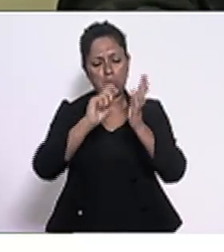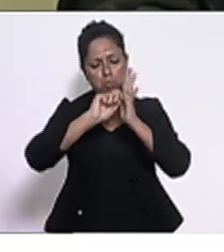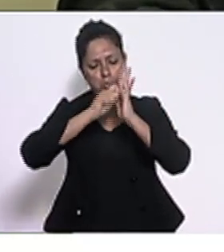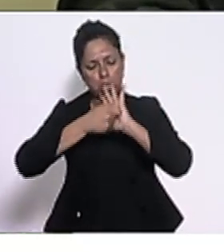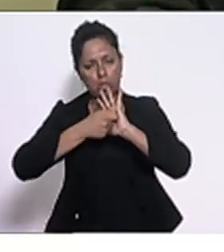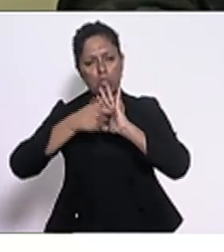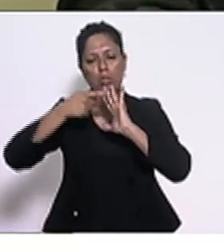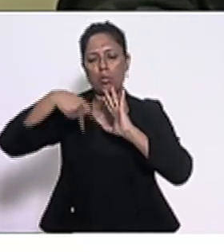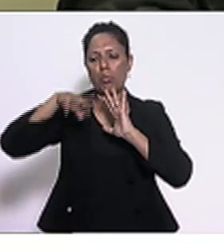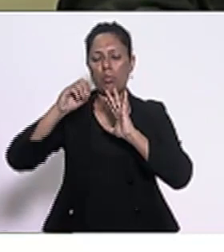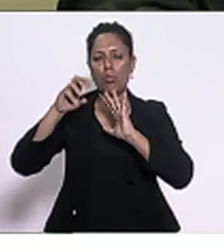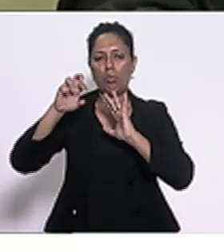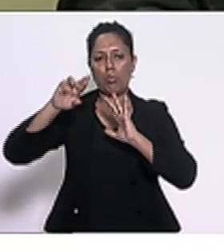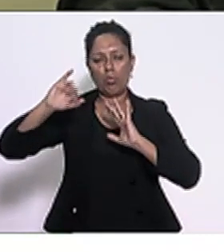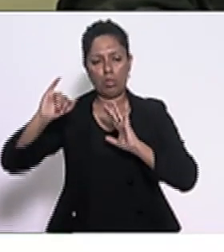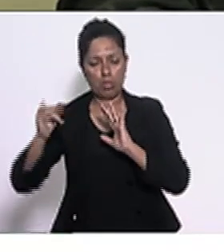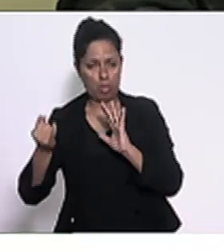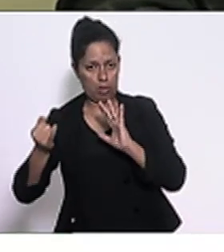aliás, em